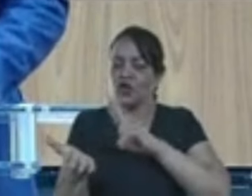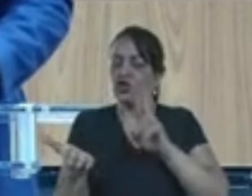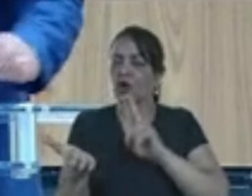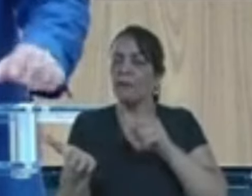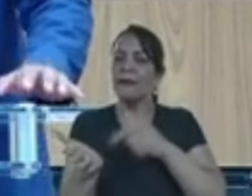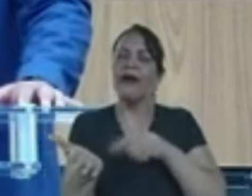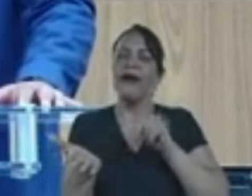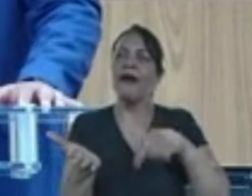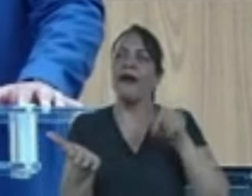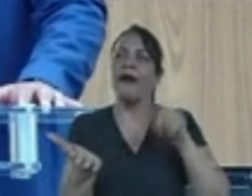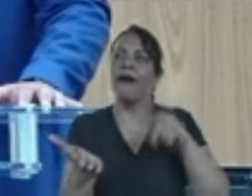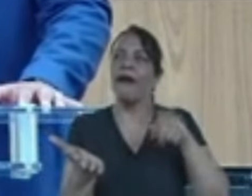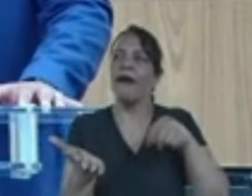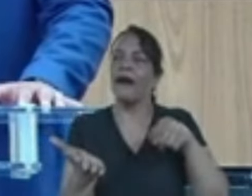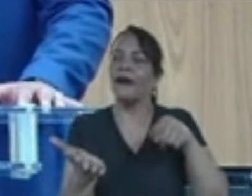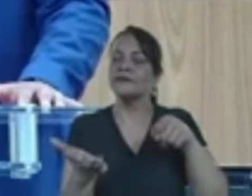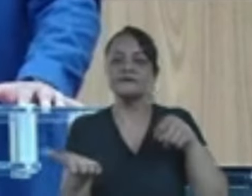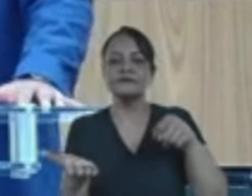era